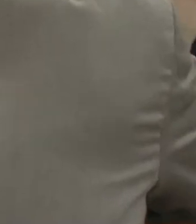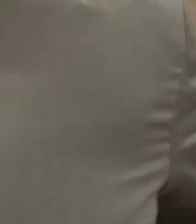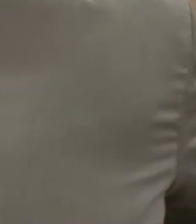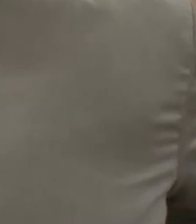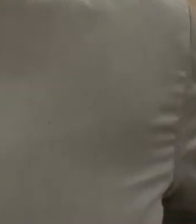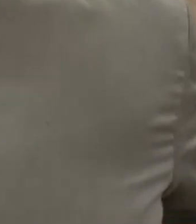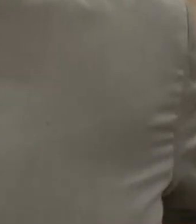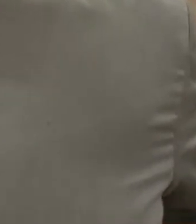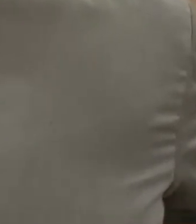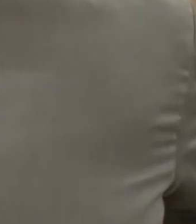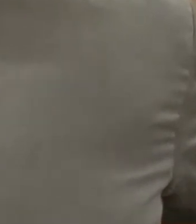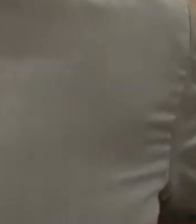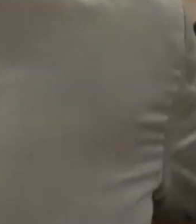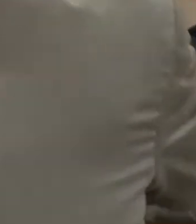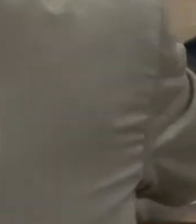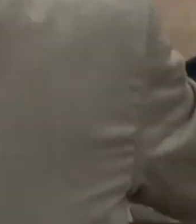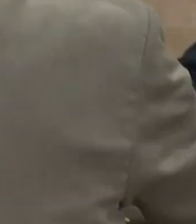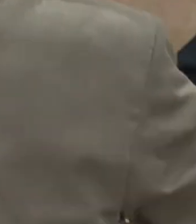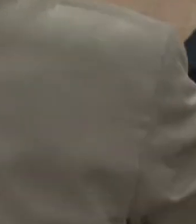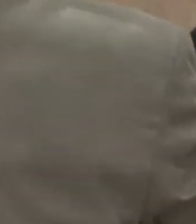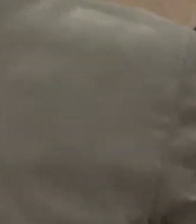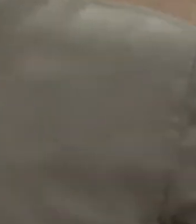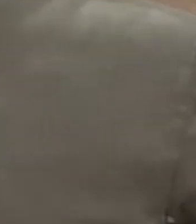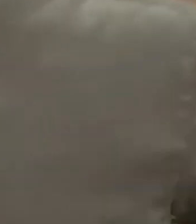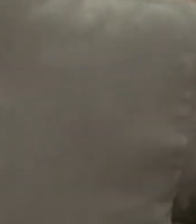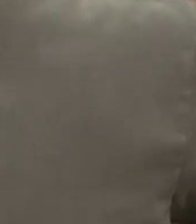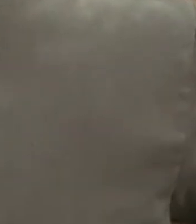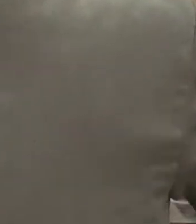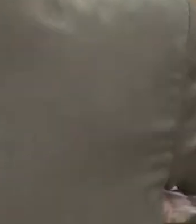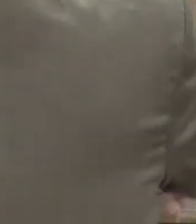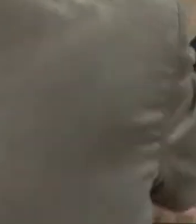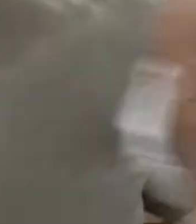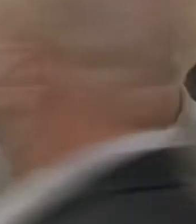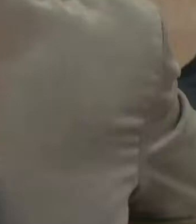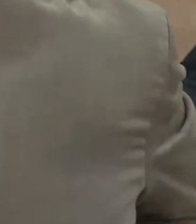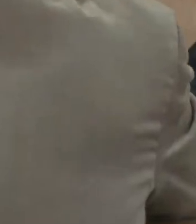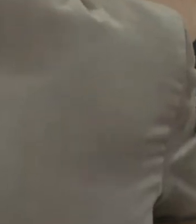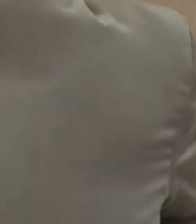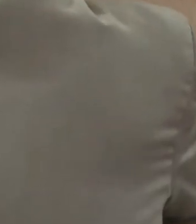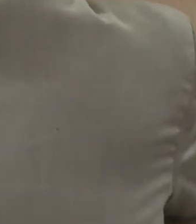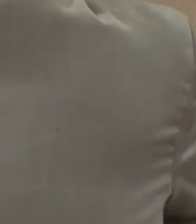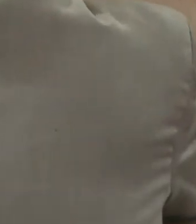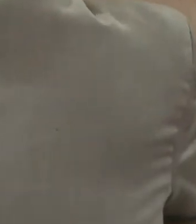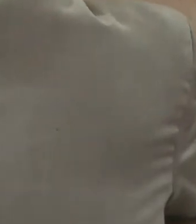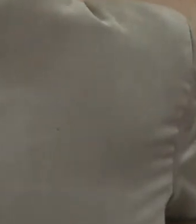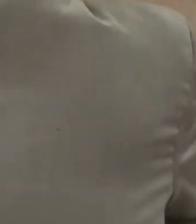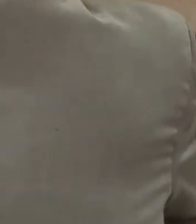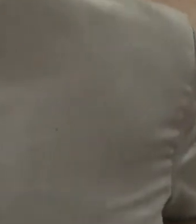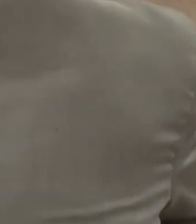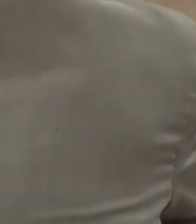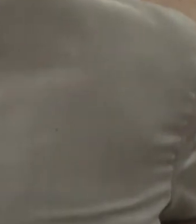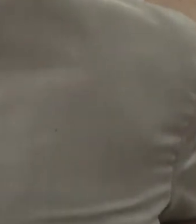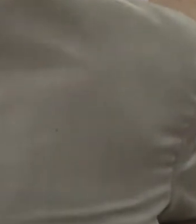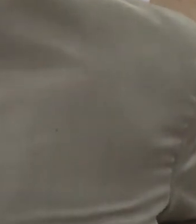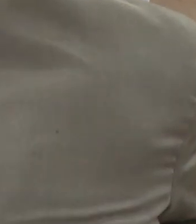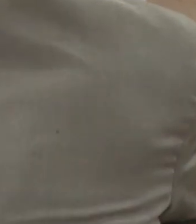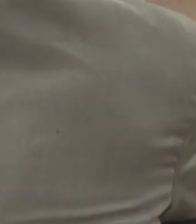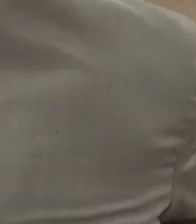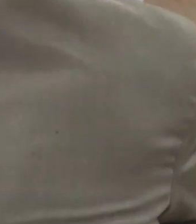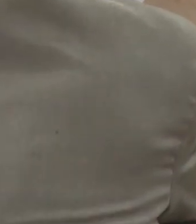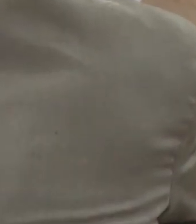03/2021. Do excelentíssimo senhor prefeito. Encaminhando veto total ao projeto de lei